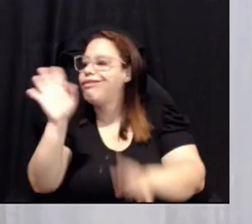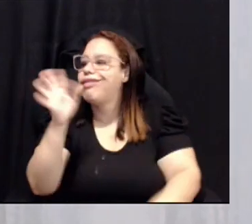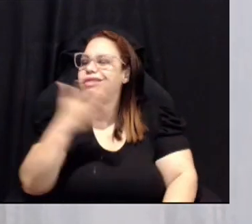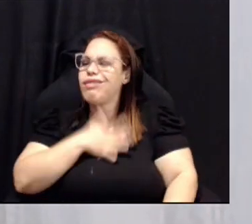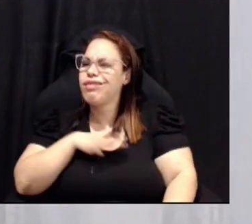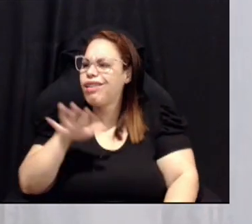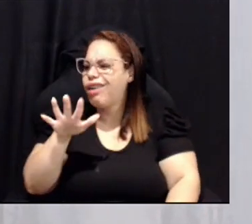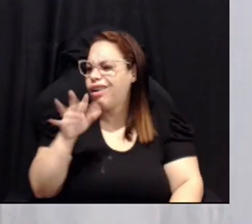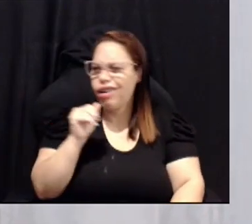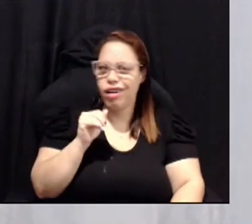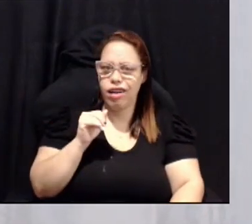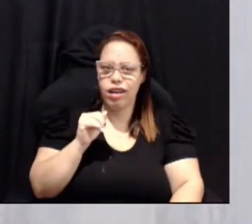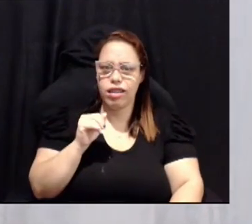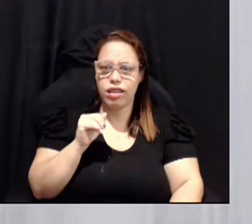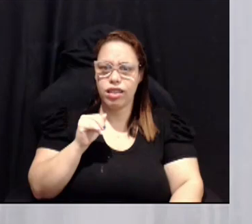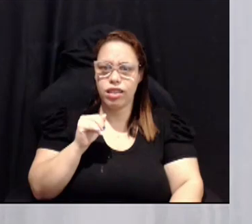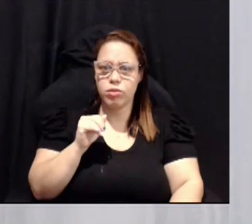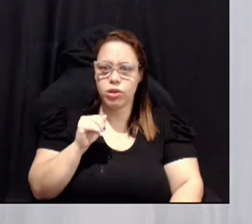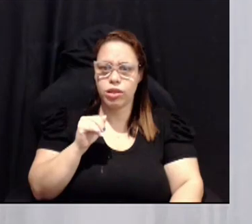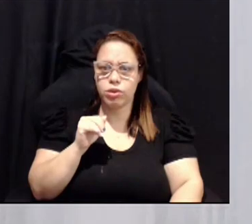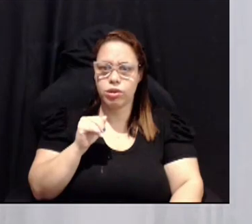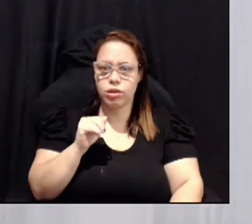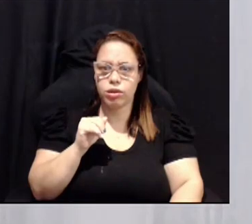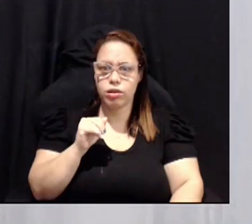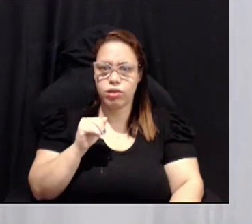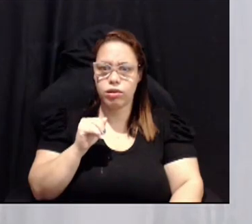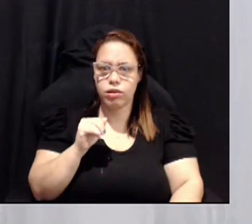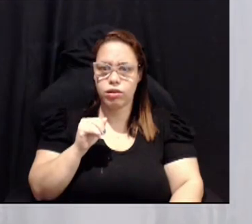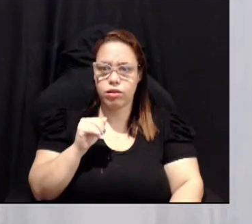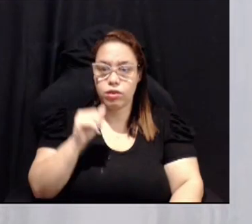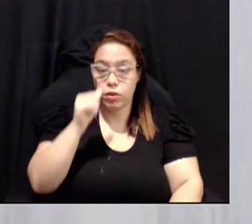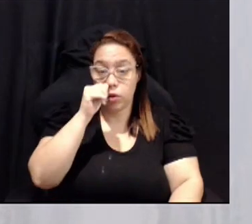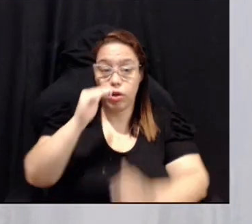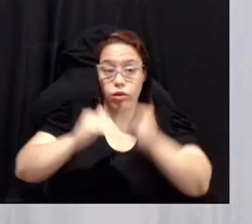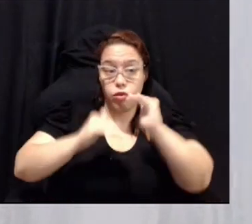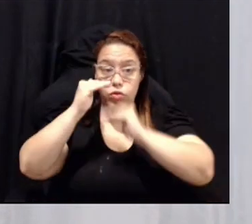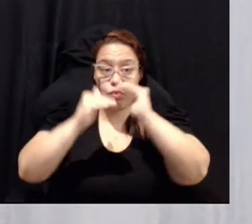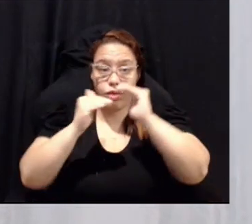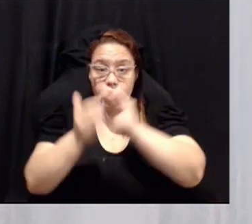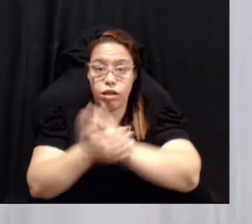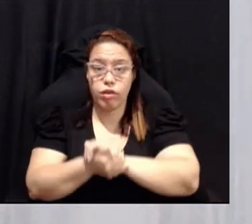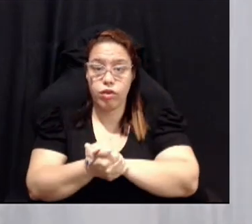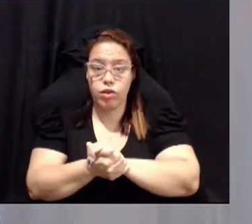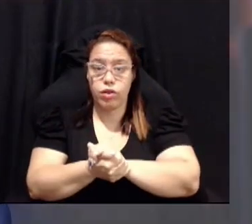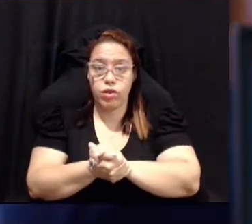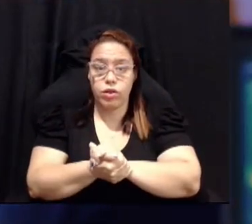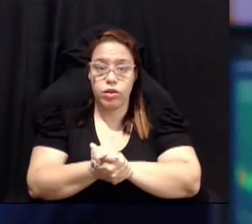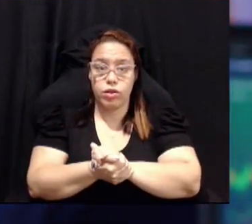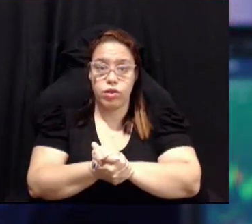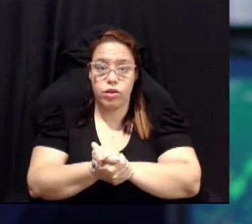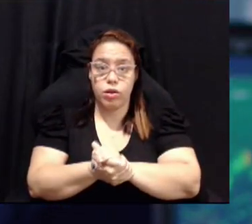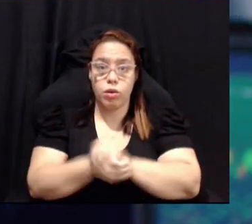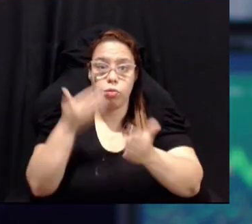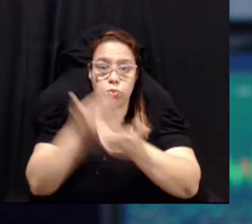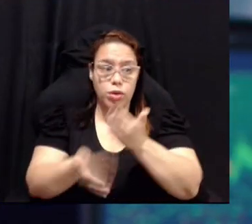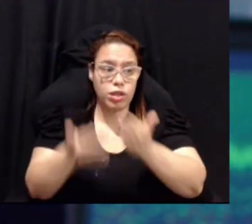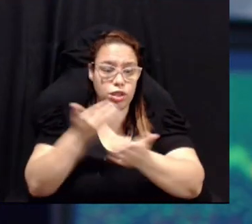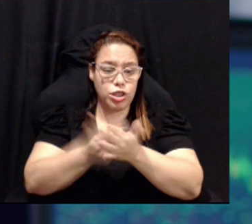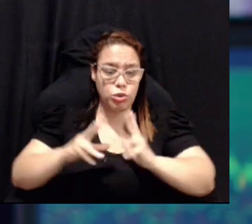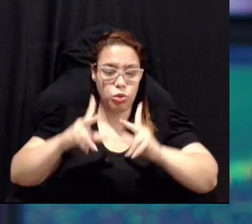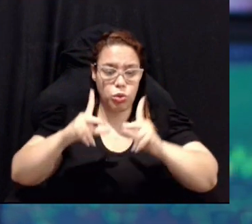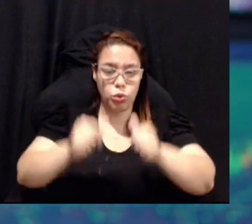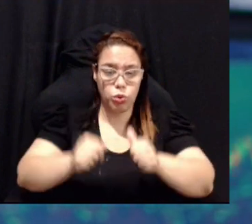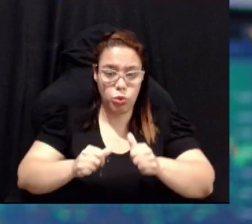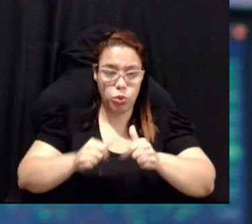porque ele entrou no day trade, porque ele fez uma alavancagem. Quando tem gente que fala, eu perdi tudo no mercado